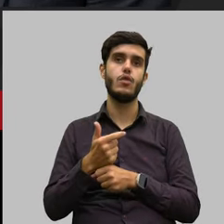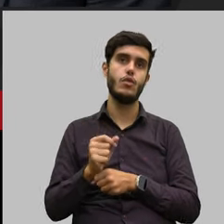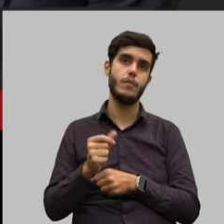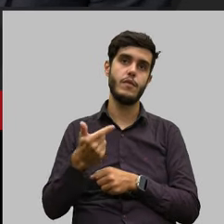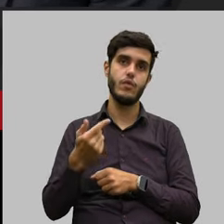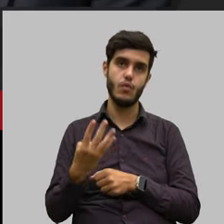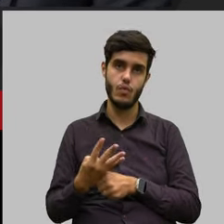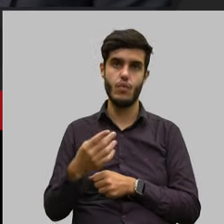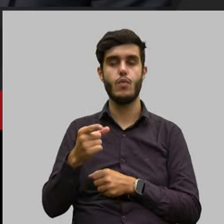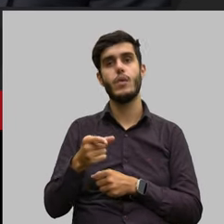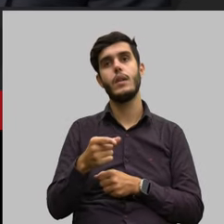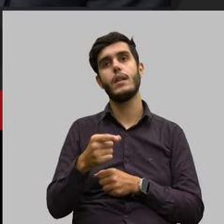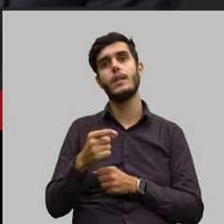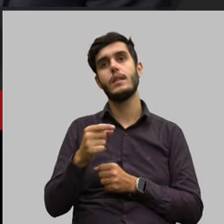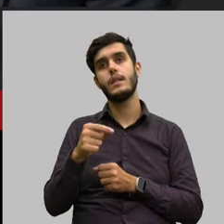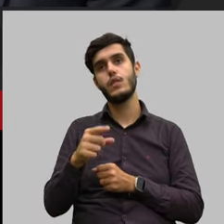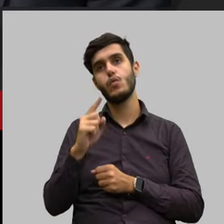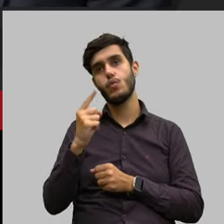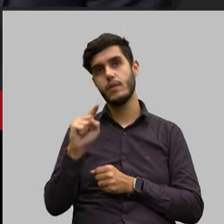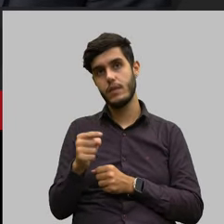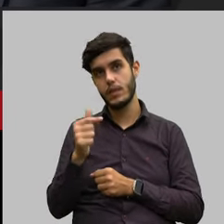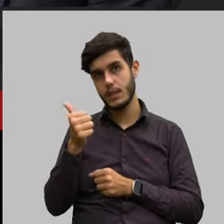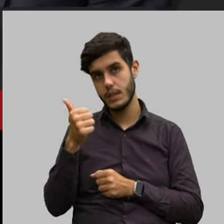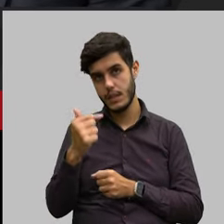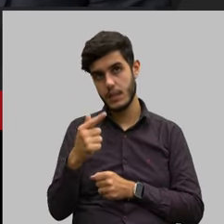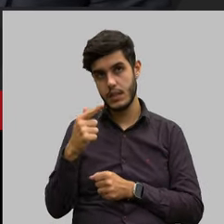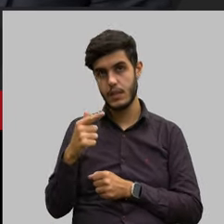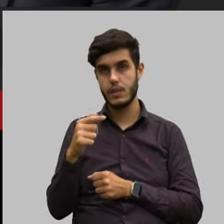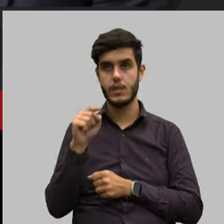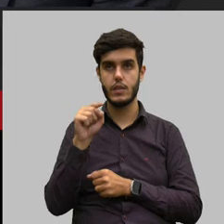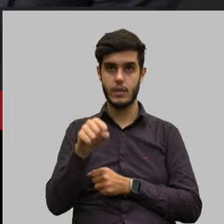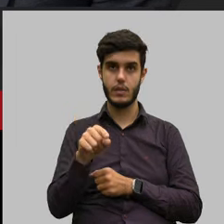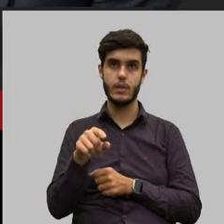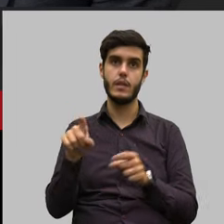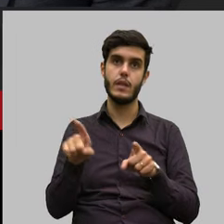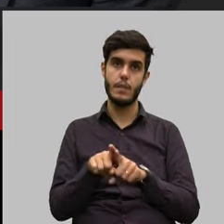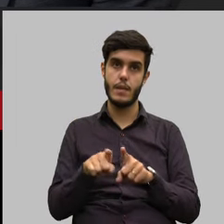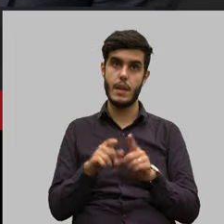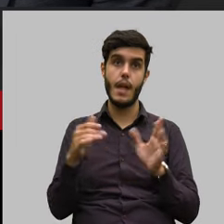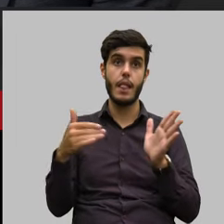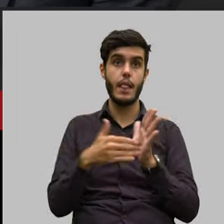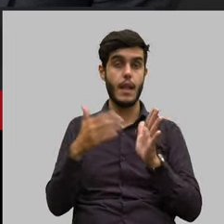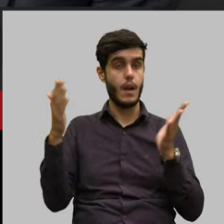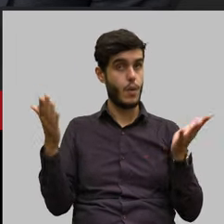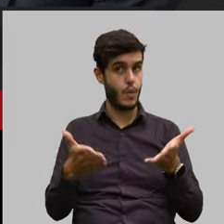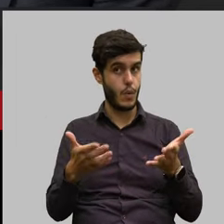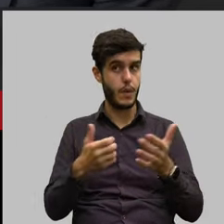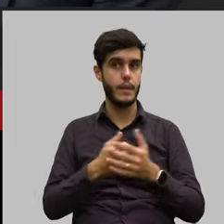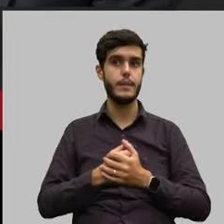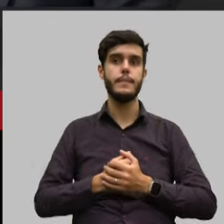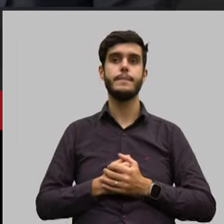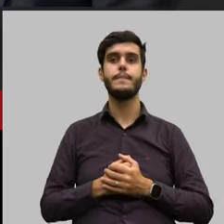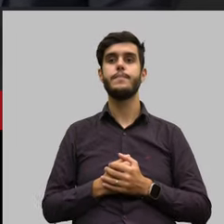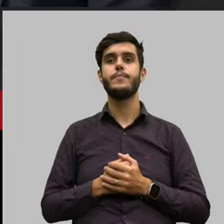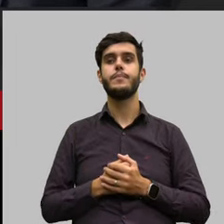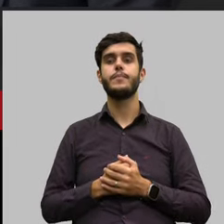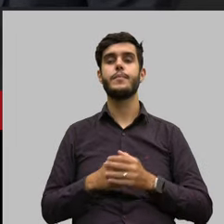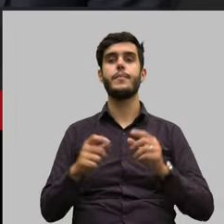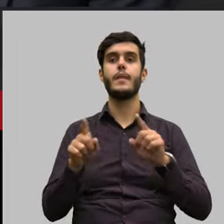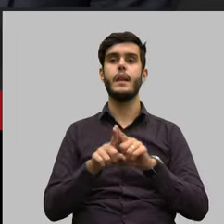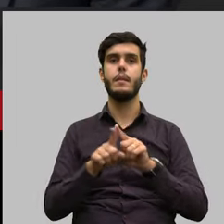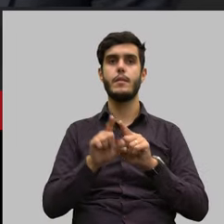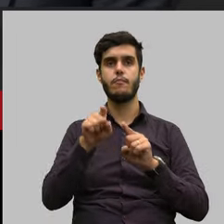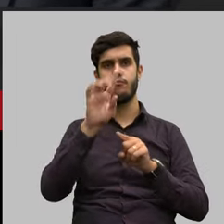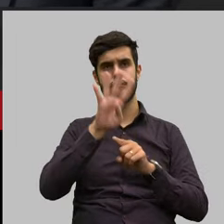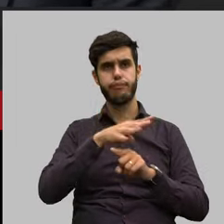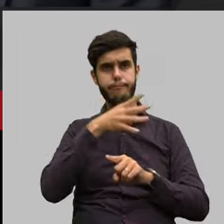bilhões 23 e 1,17 até o momento e aqui um cronograma né